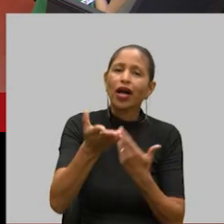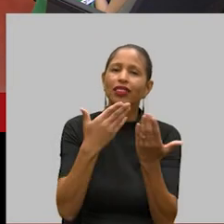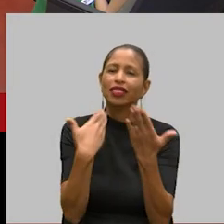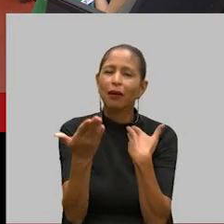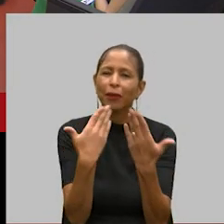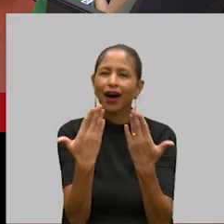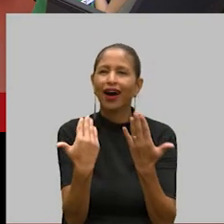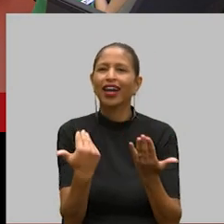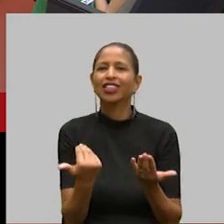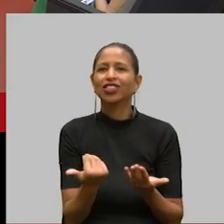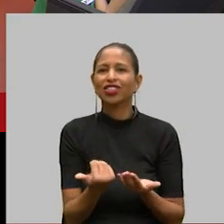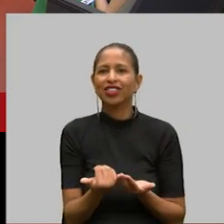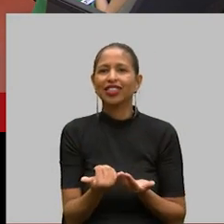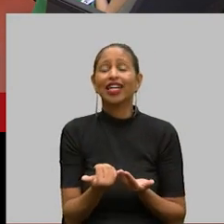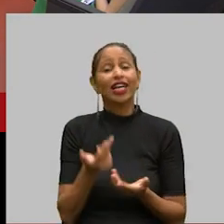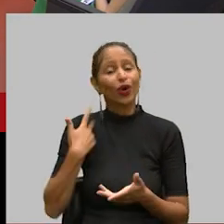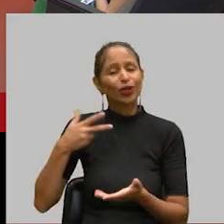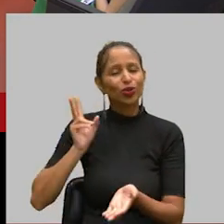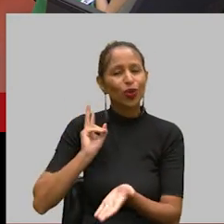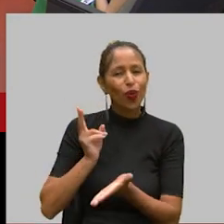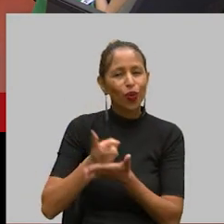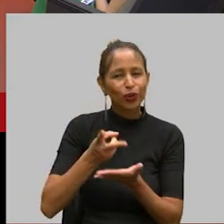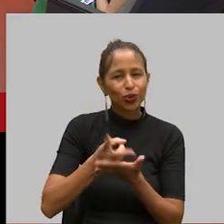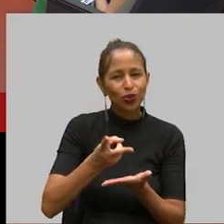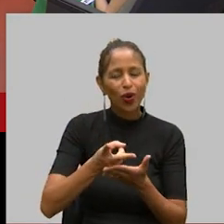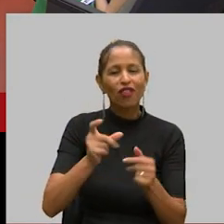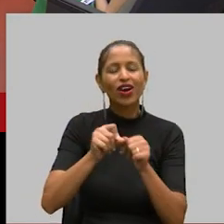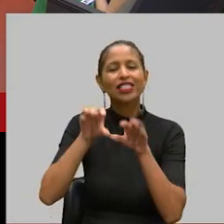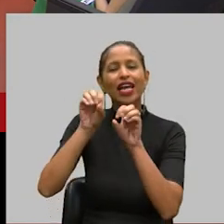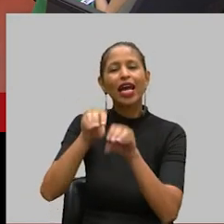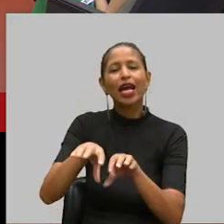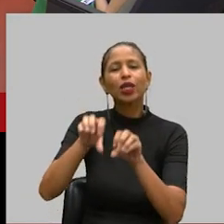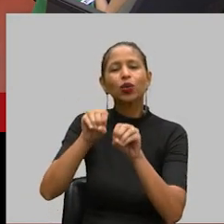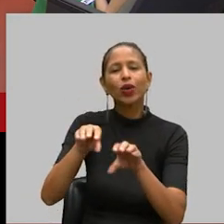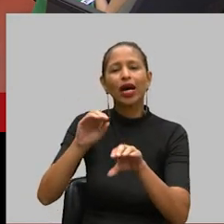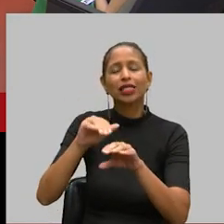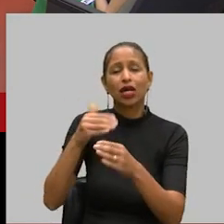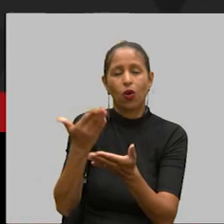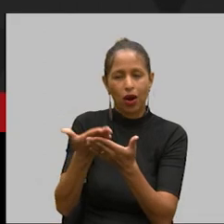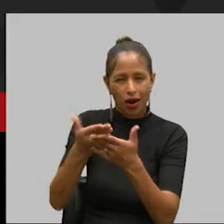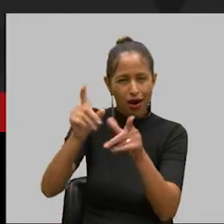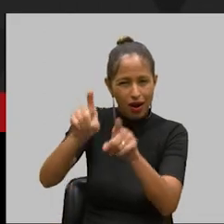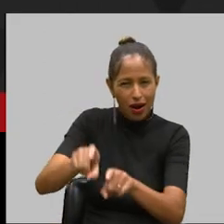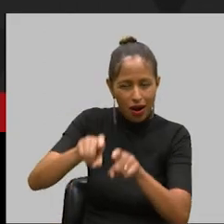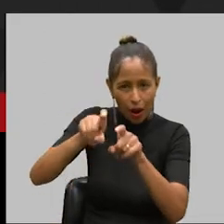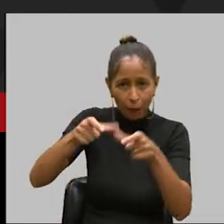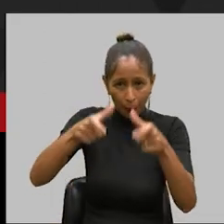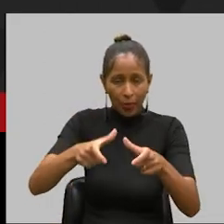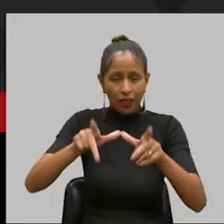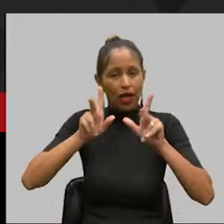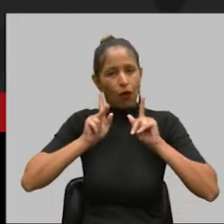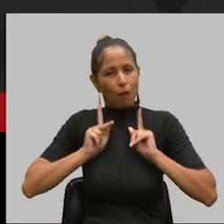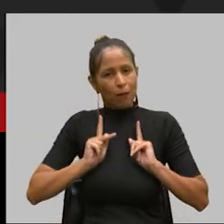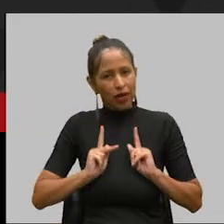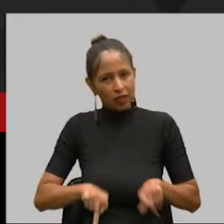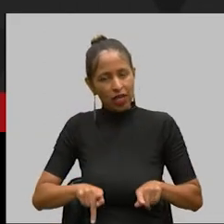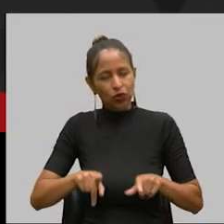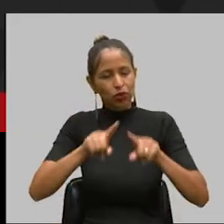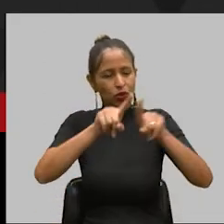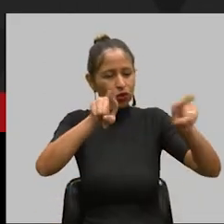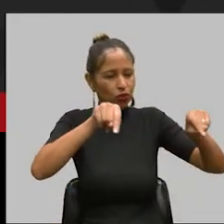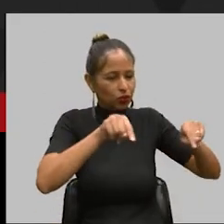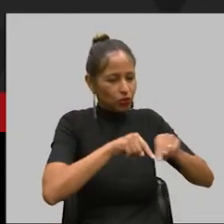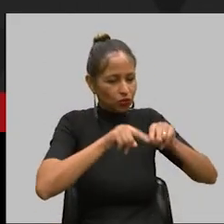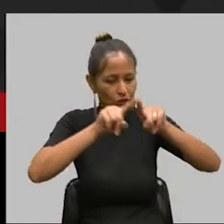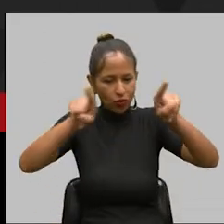aqui e que sigamos fazendo da Educação do campo esse espaço da humanização dos territórios da